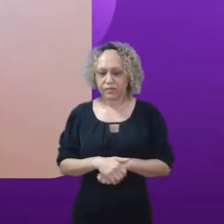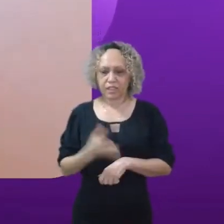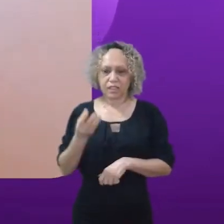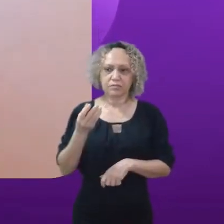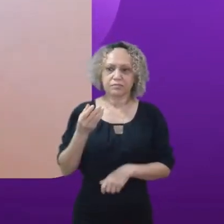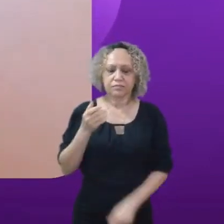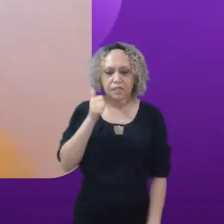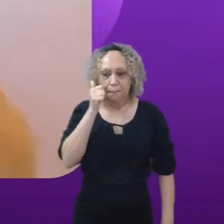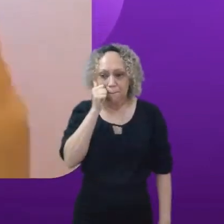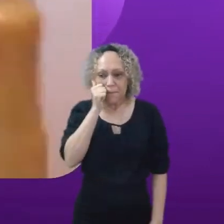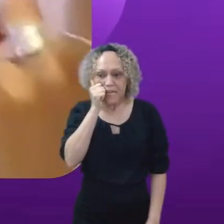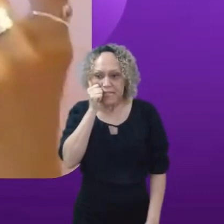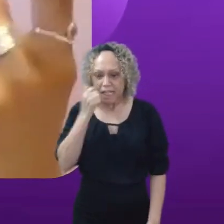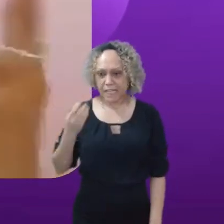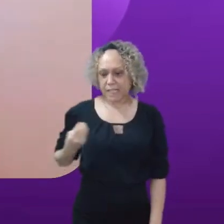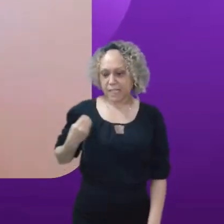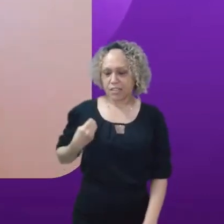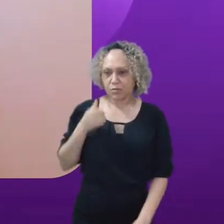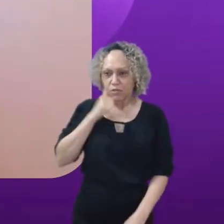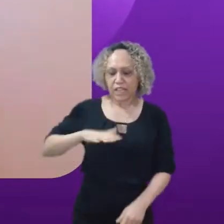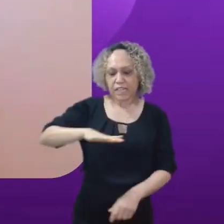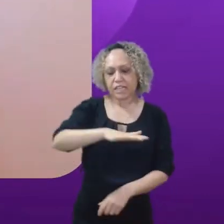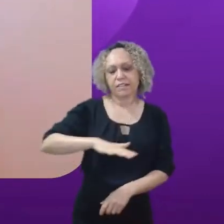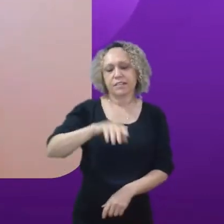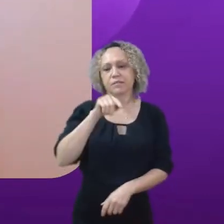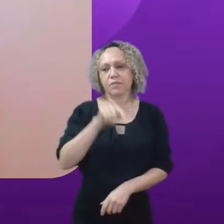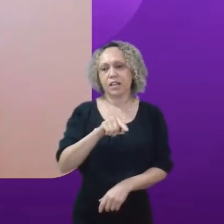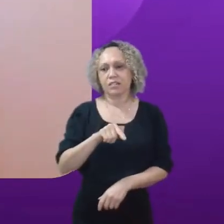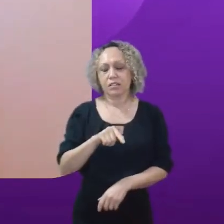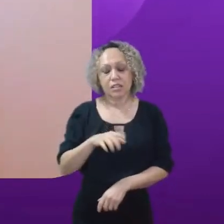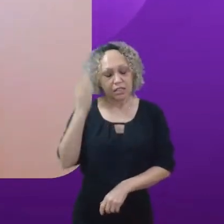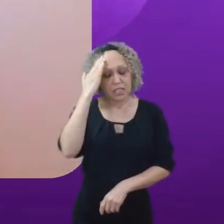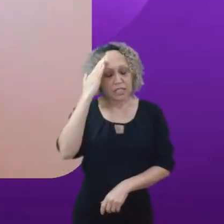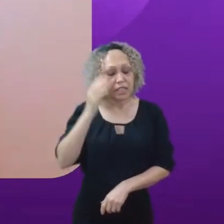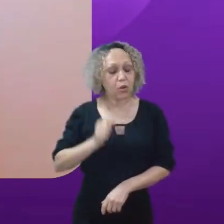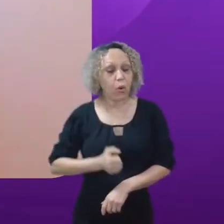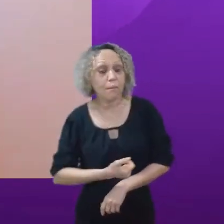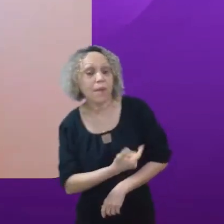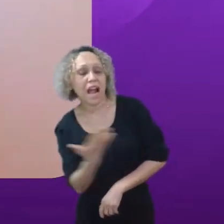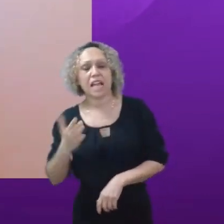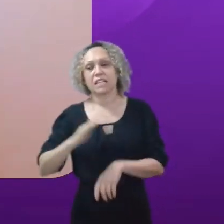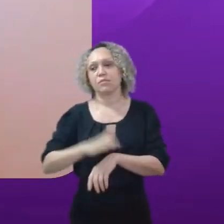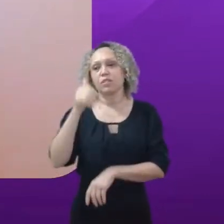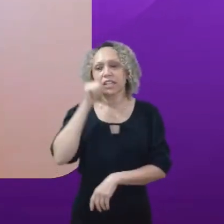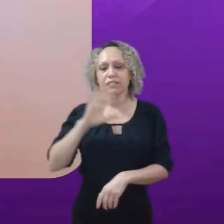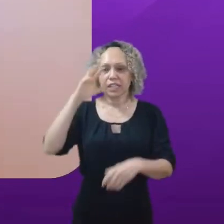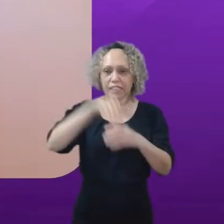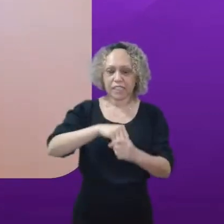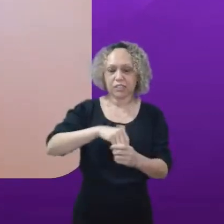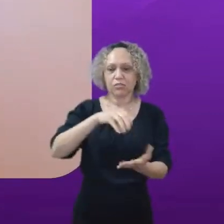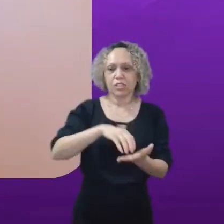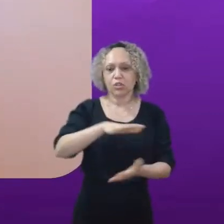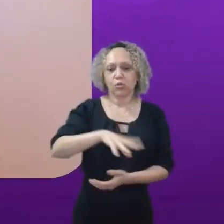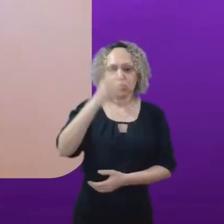das mulheres nesse espaço e que compreenda que quanto mais mulheres a gente tiver dentro do setor cultural, produzindo